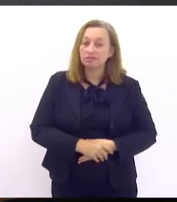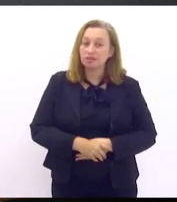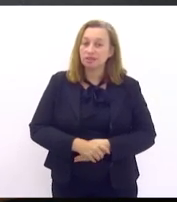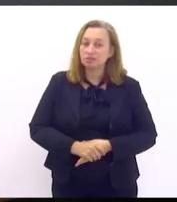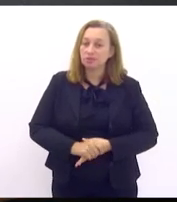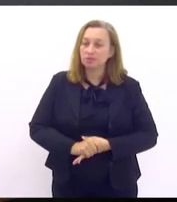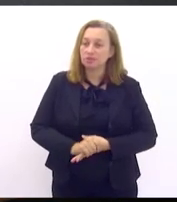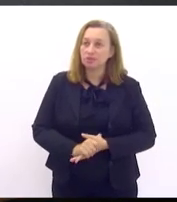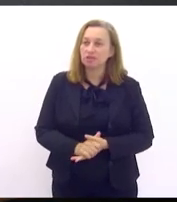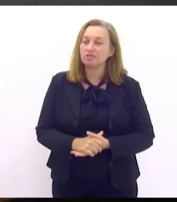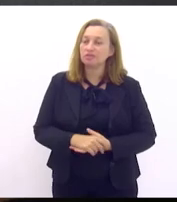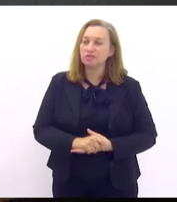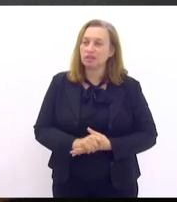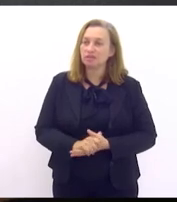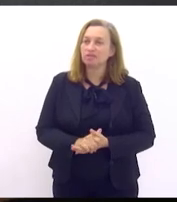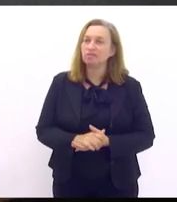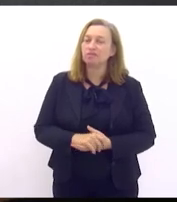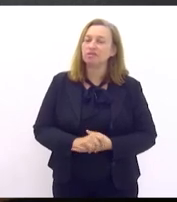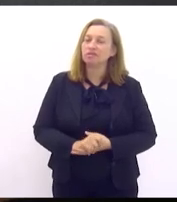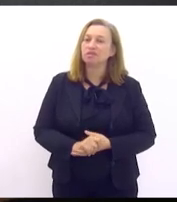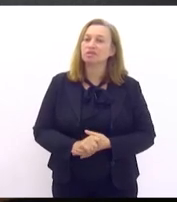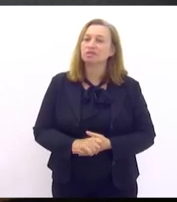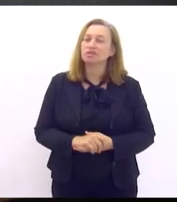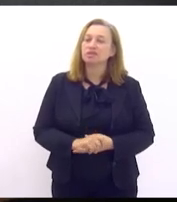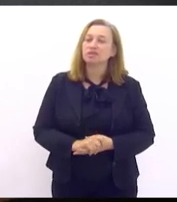Boa tarde.